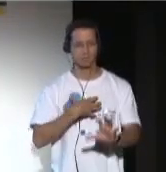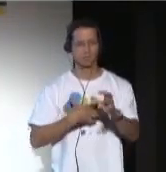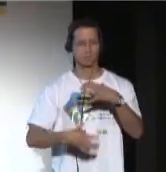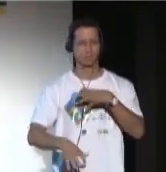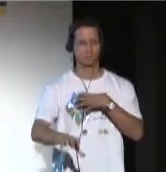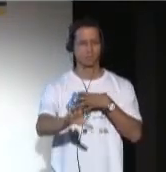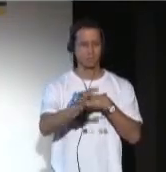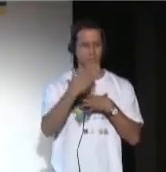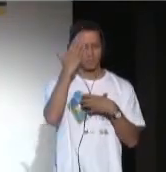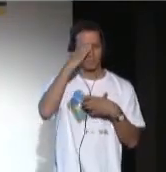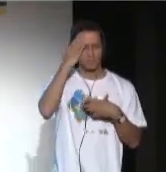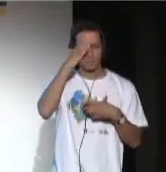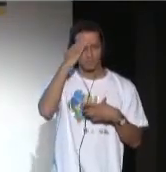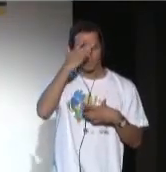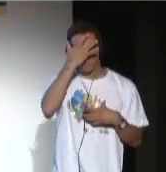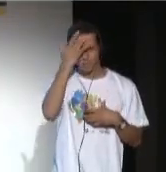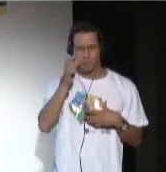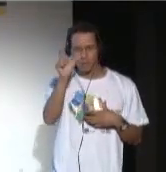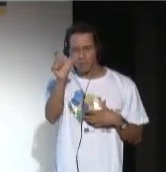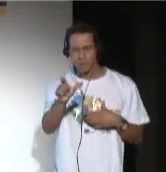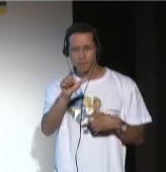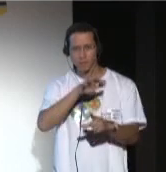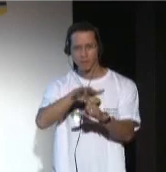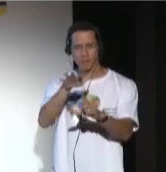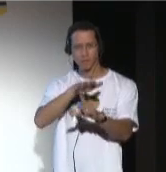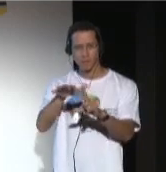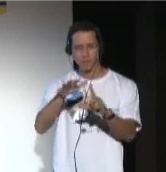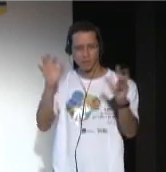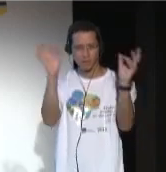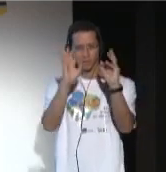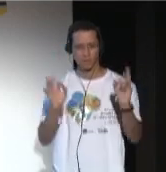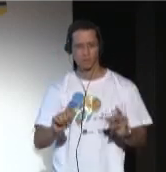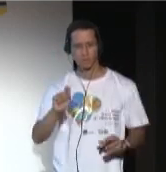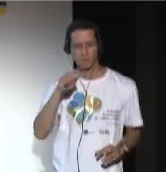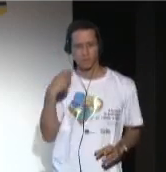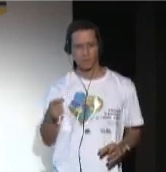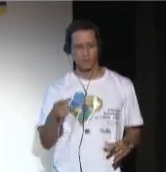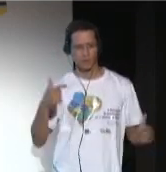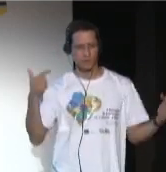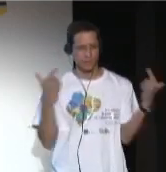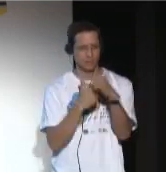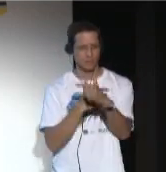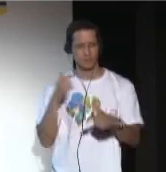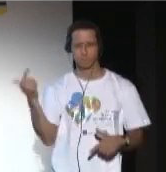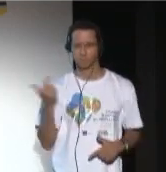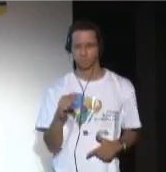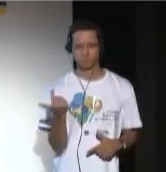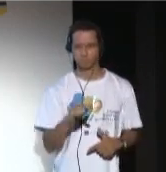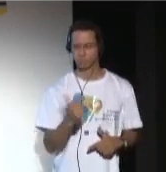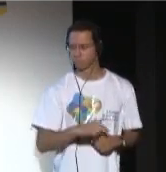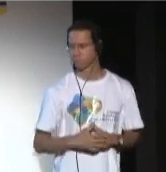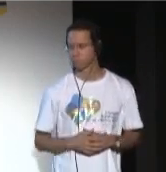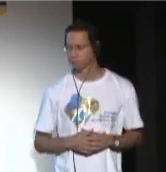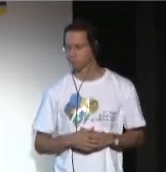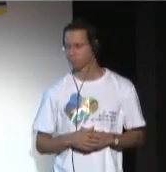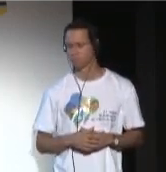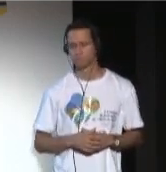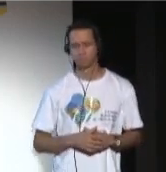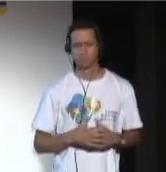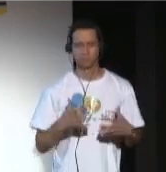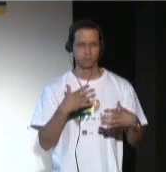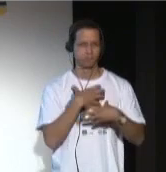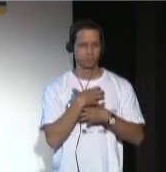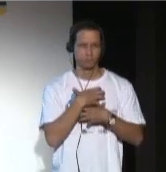empatia para entender que a vítima aqui não está feliz, que isso não é uma coisa engraçada, que está machucando de alguma